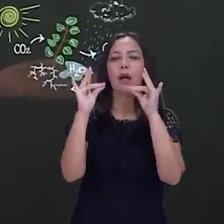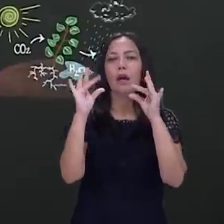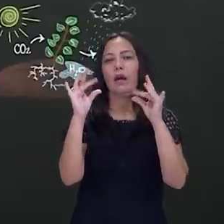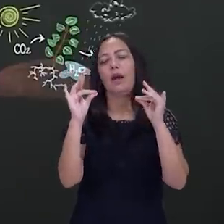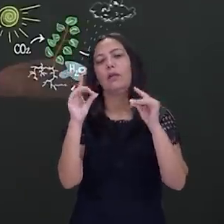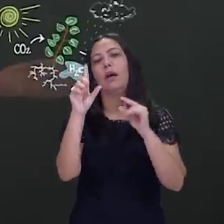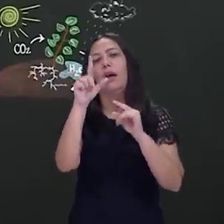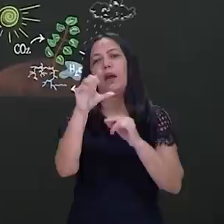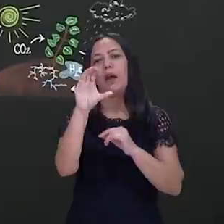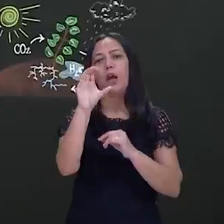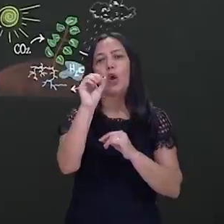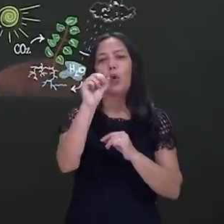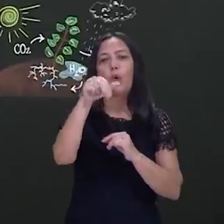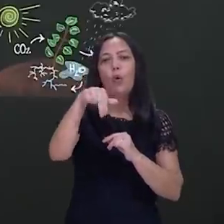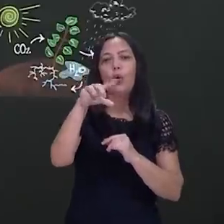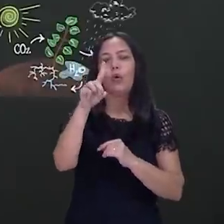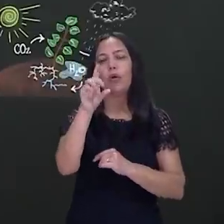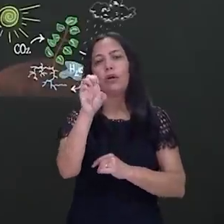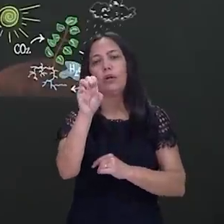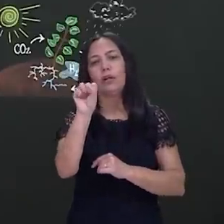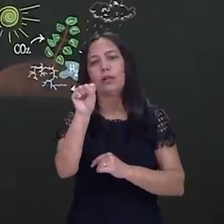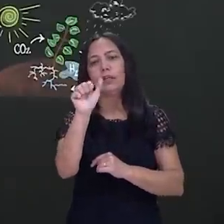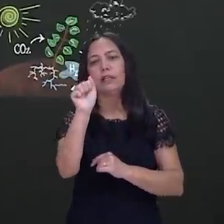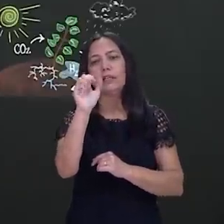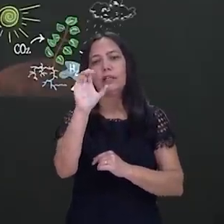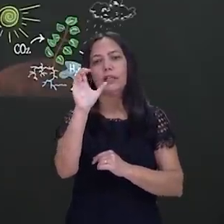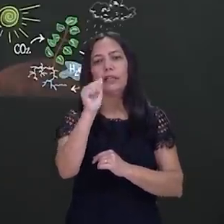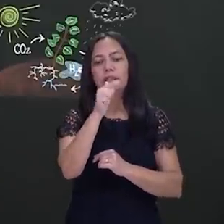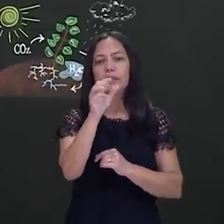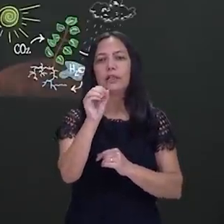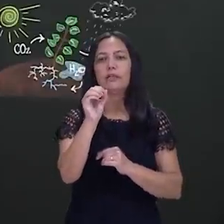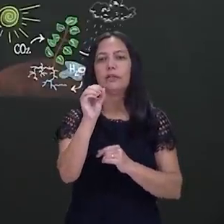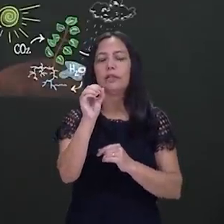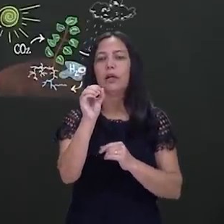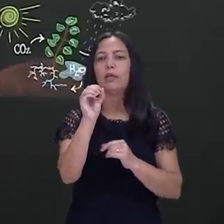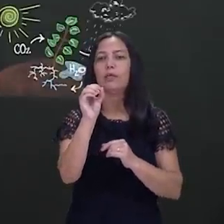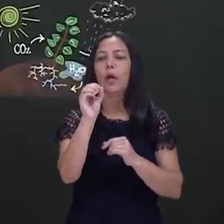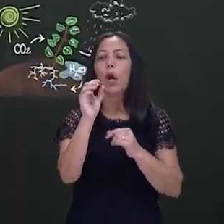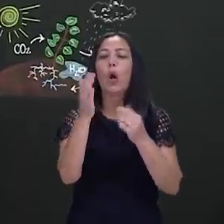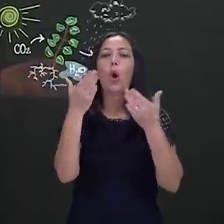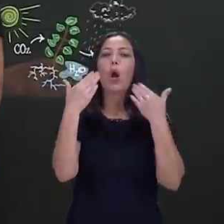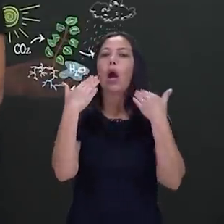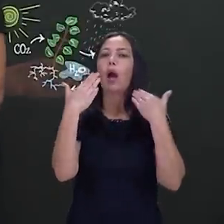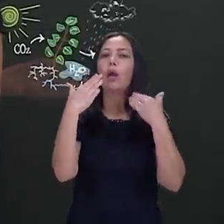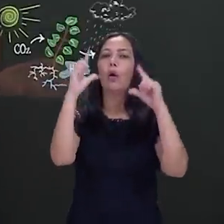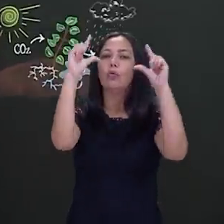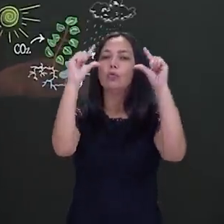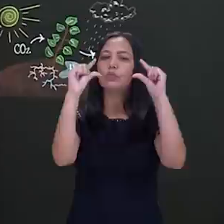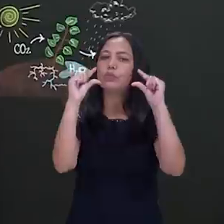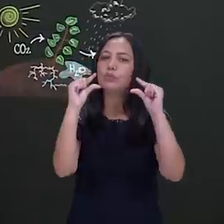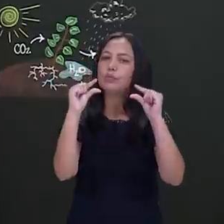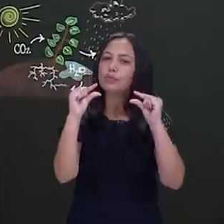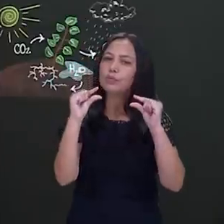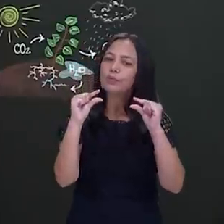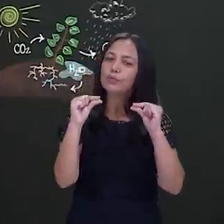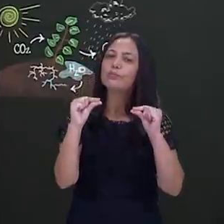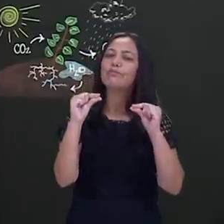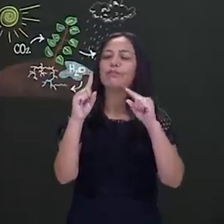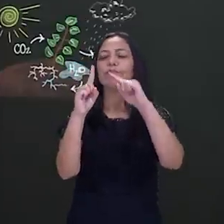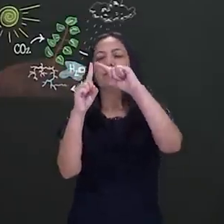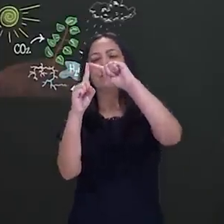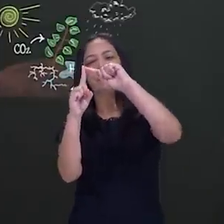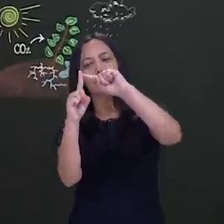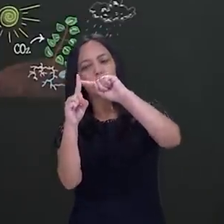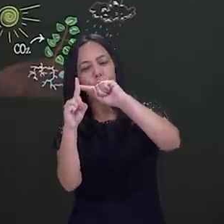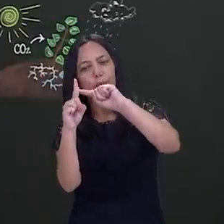ou liquefação. O que aconteceu ali? Perda de calor. Olha a setinha aqui embaixo, redução da